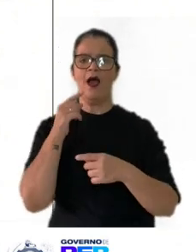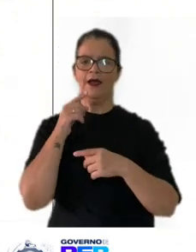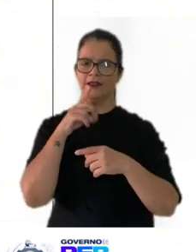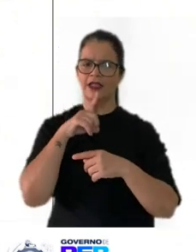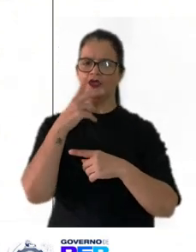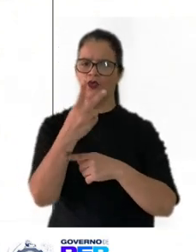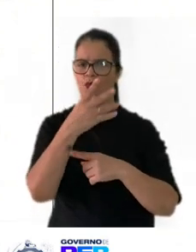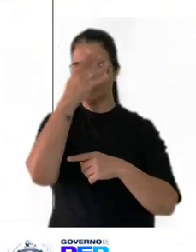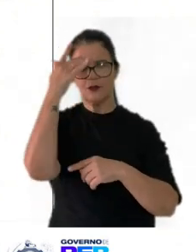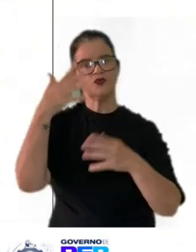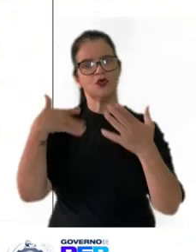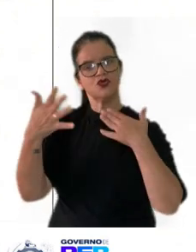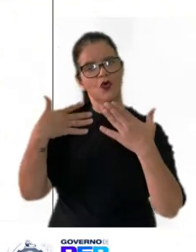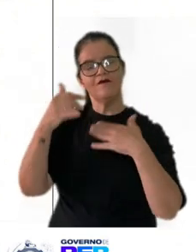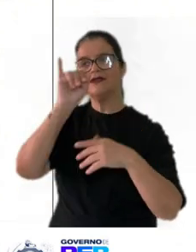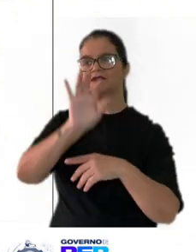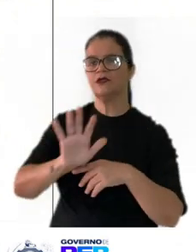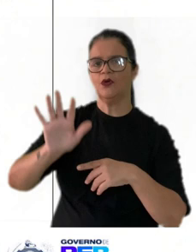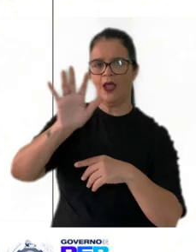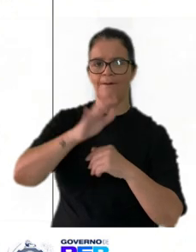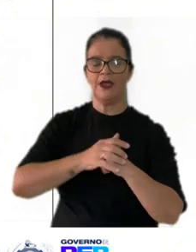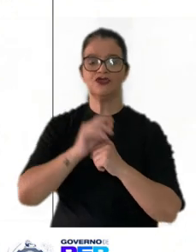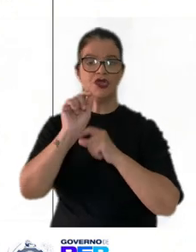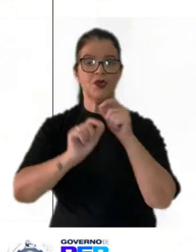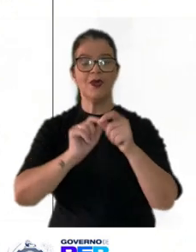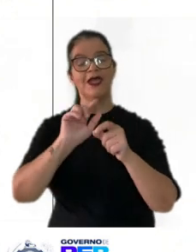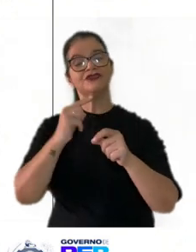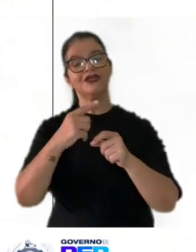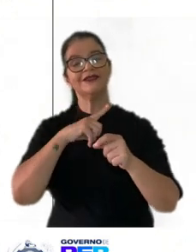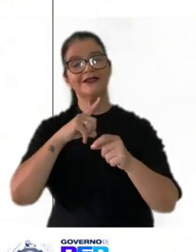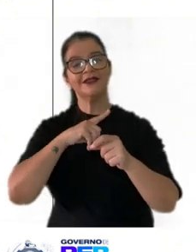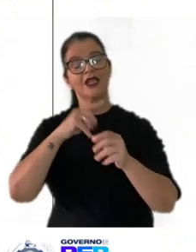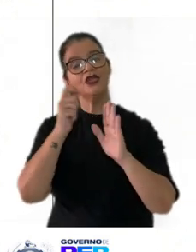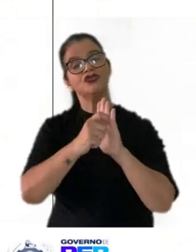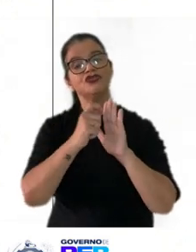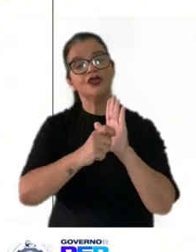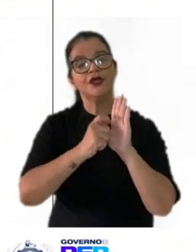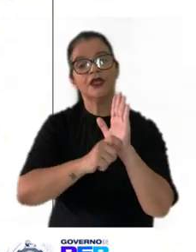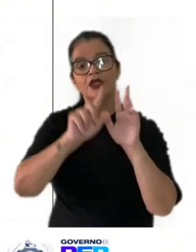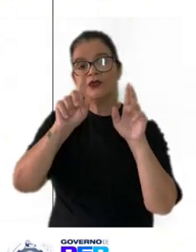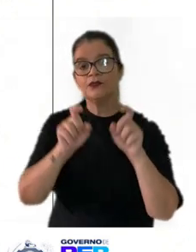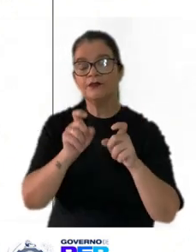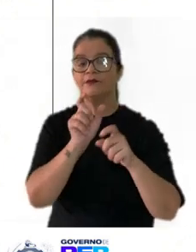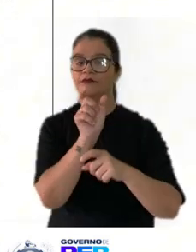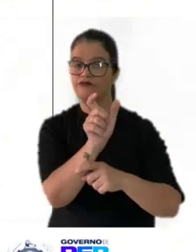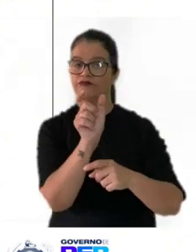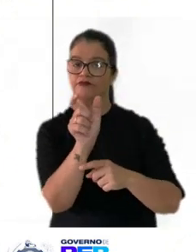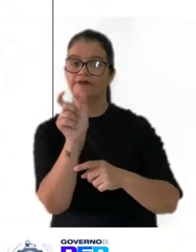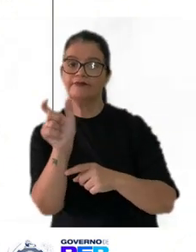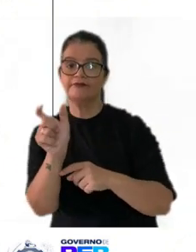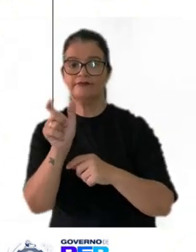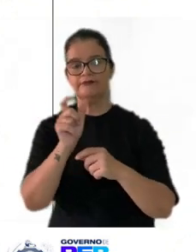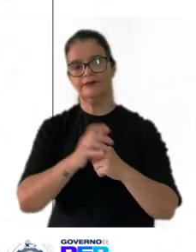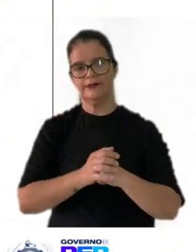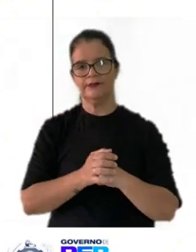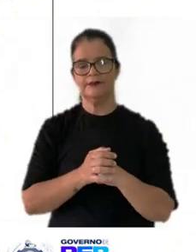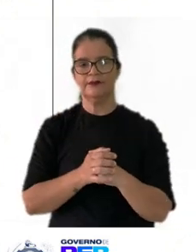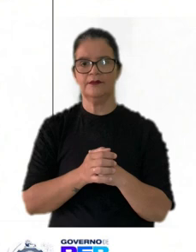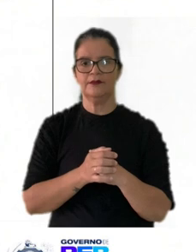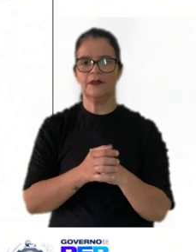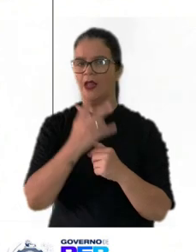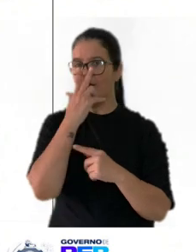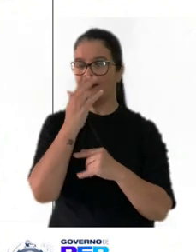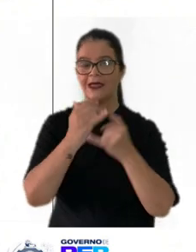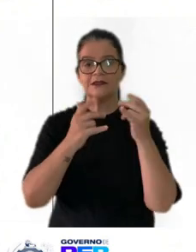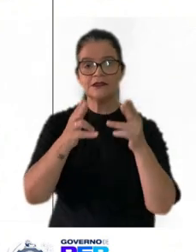conversando na imagem e o que é que a gente tem aqui escrito Acme Condiments Quality Control então tá aparecendo aqui que é o